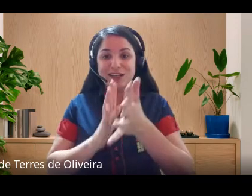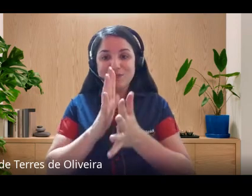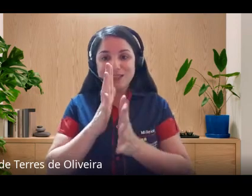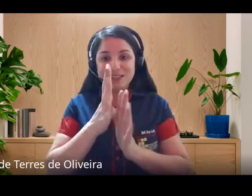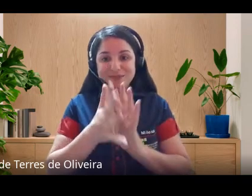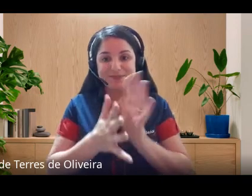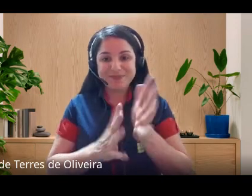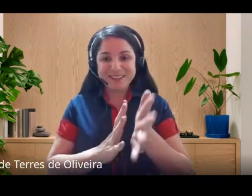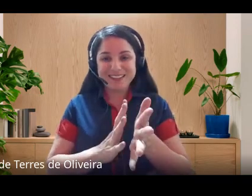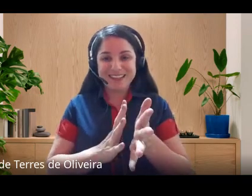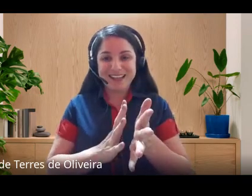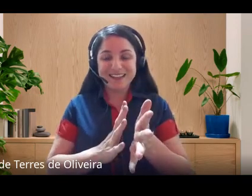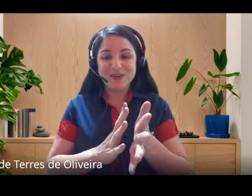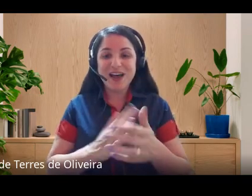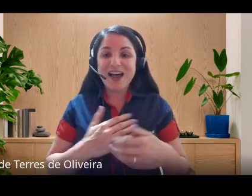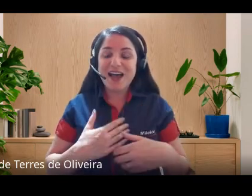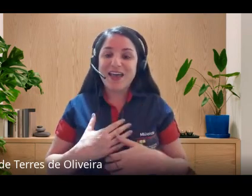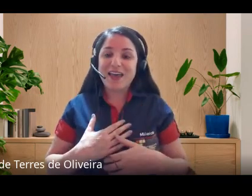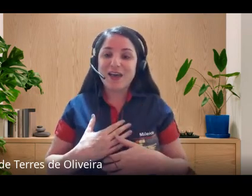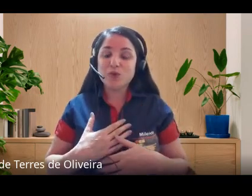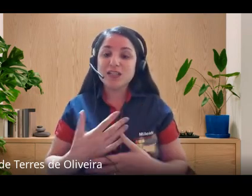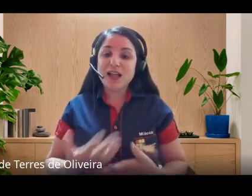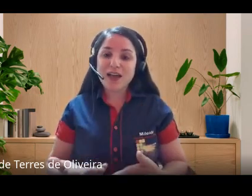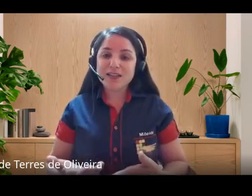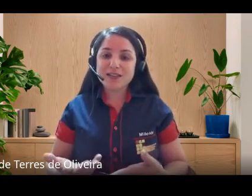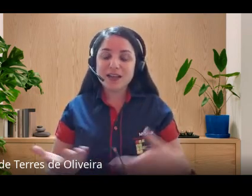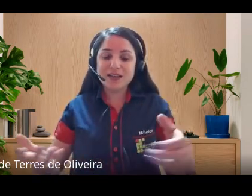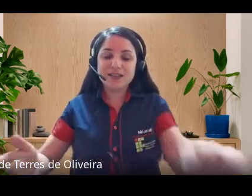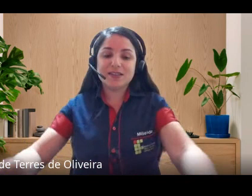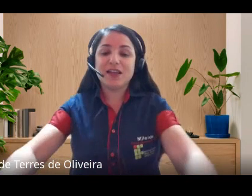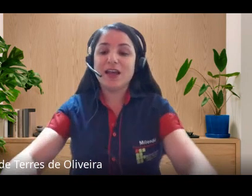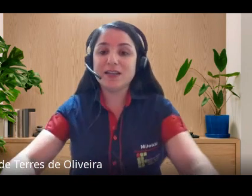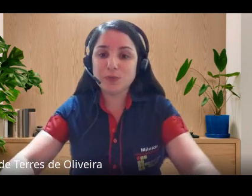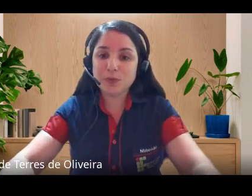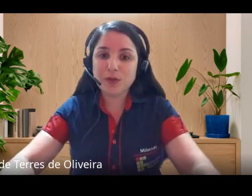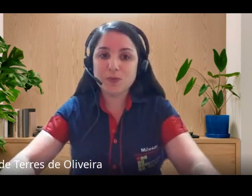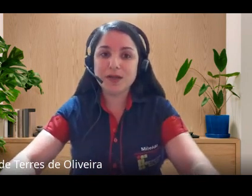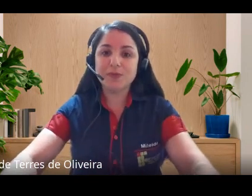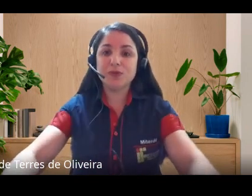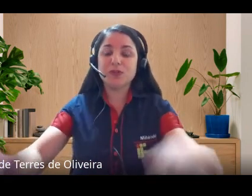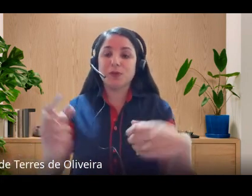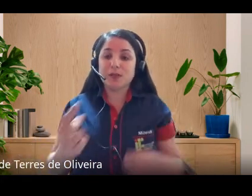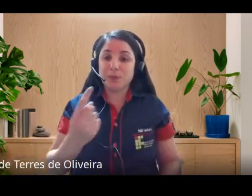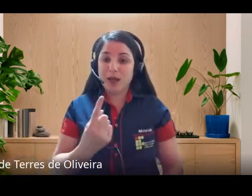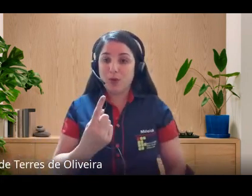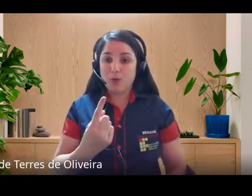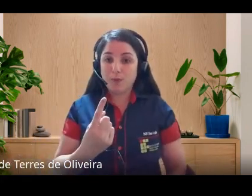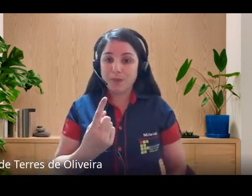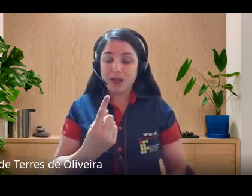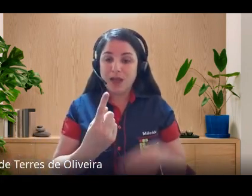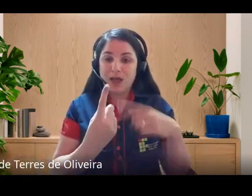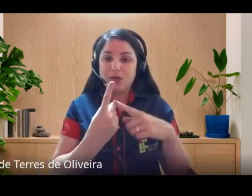de Libras. Então, os sinais, eles se realizam por meio dos parâmetros. Então, por exemplo,